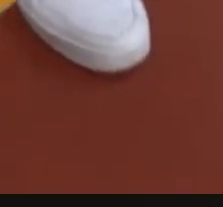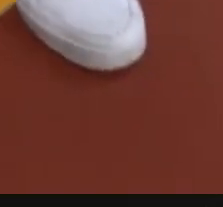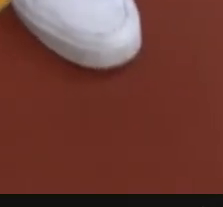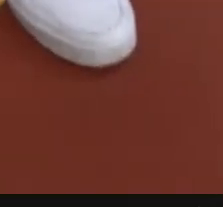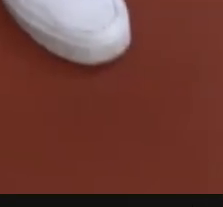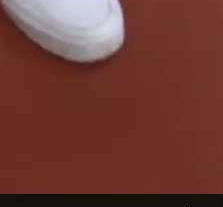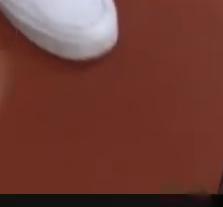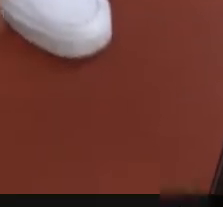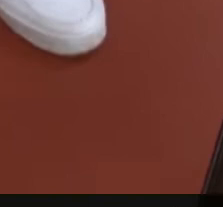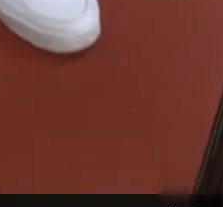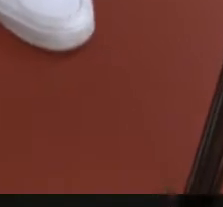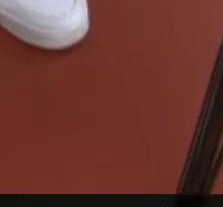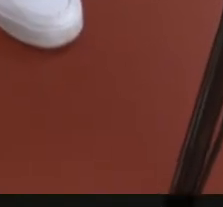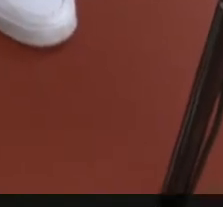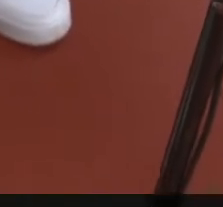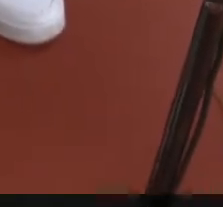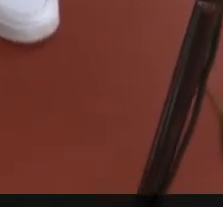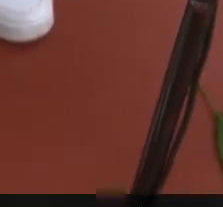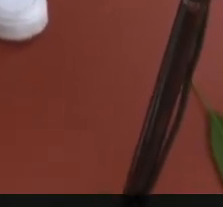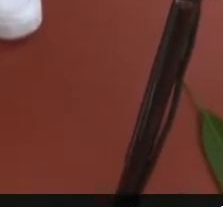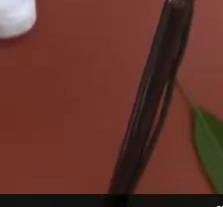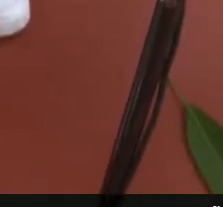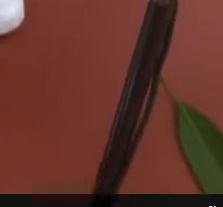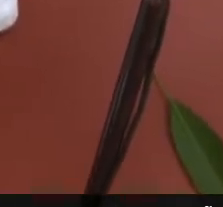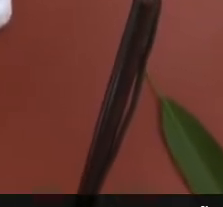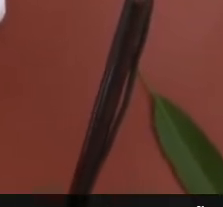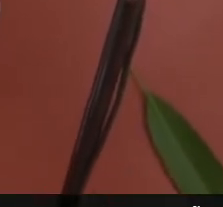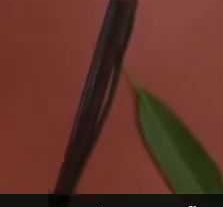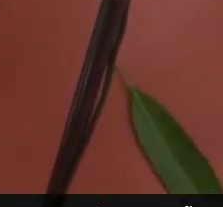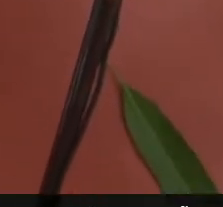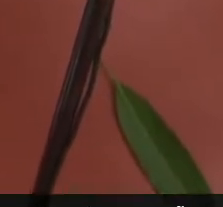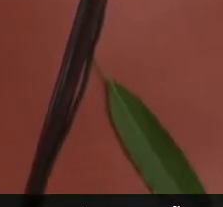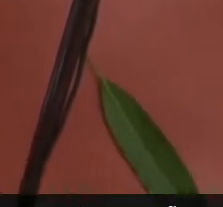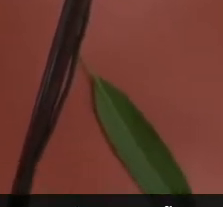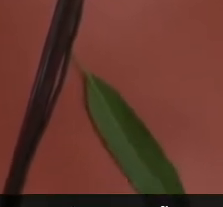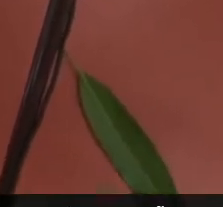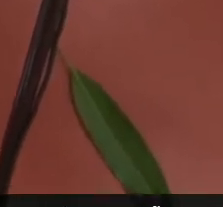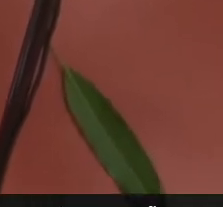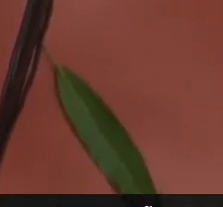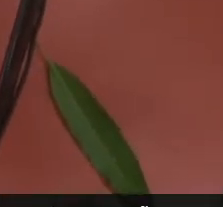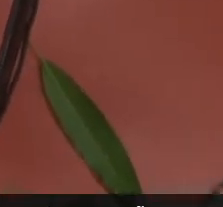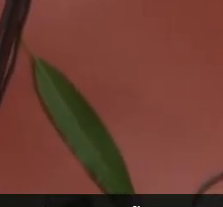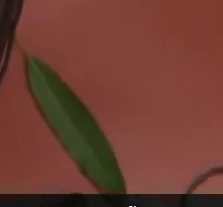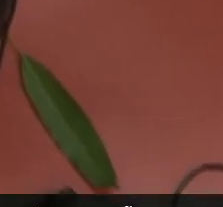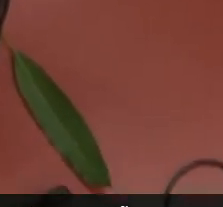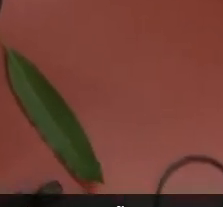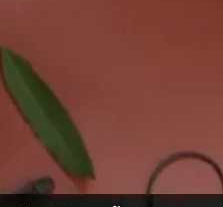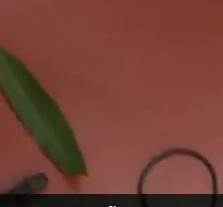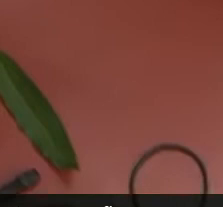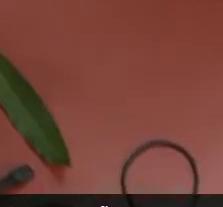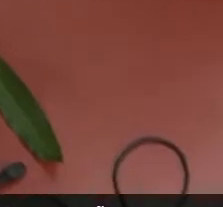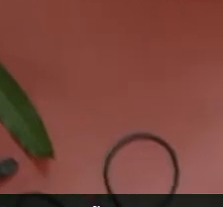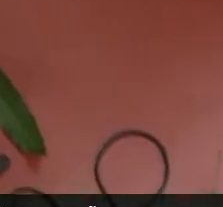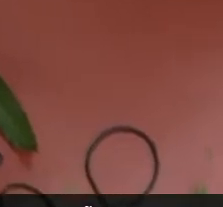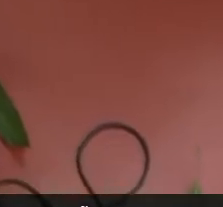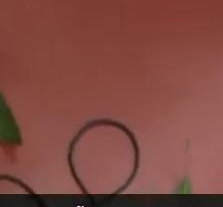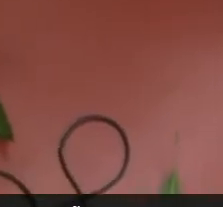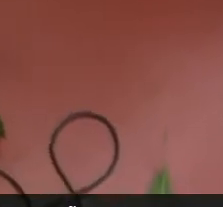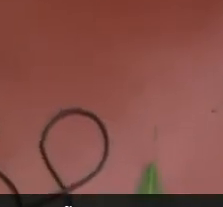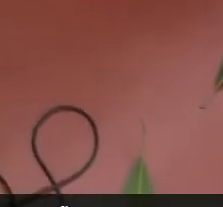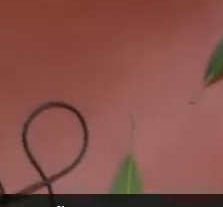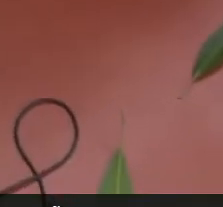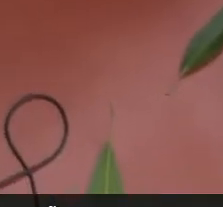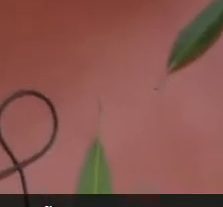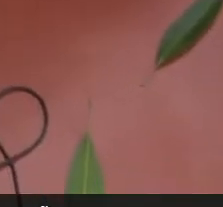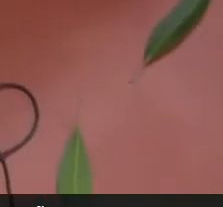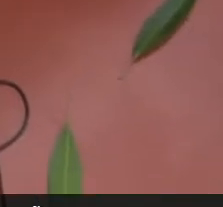que sair me assanhar cimbali me apronta para eu sair no seu